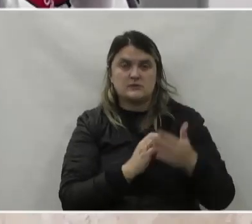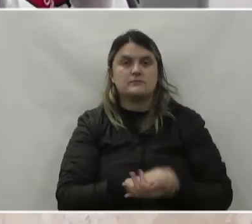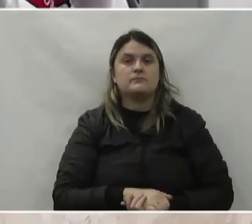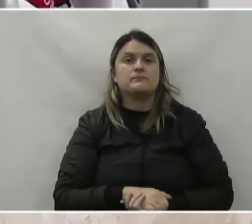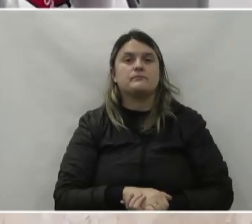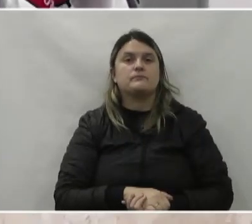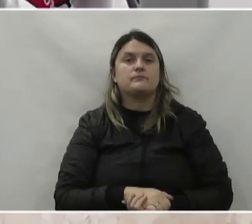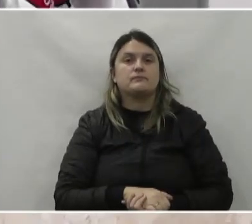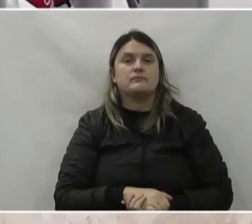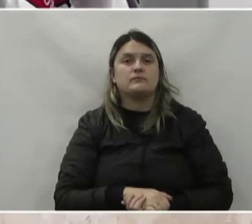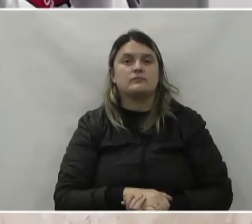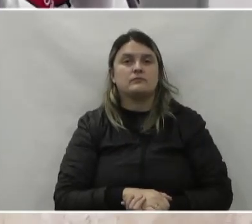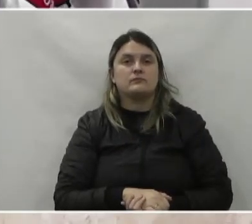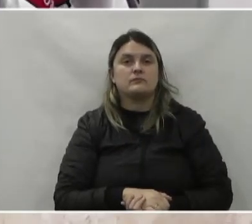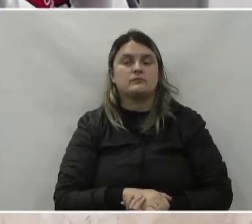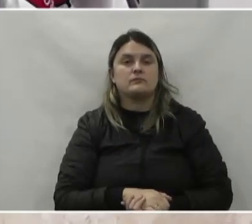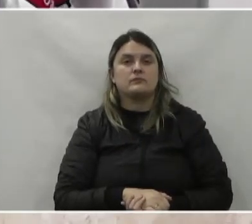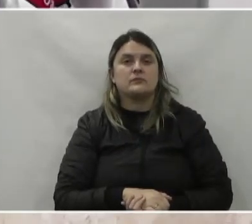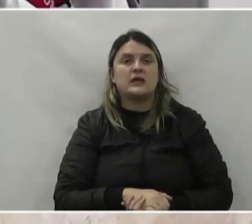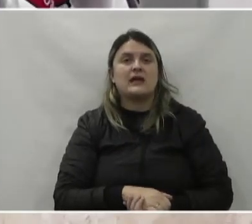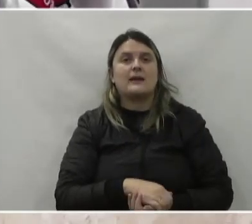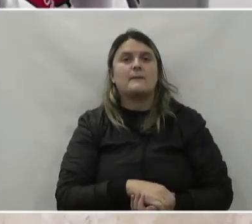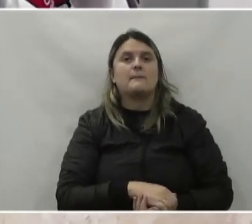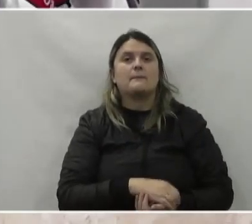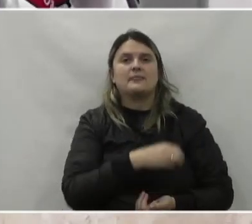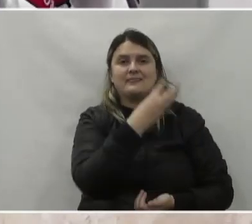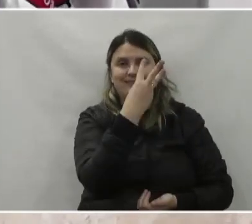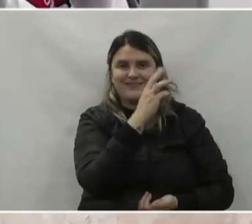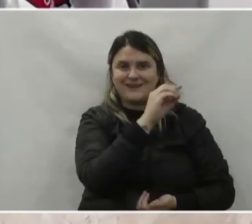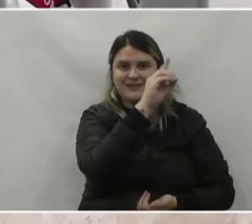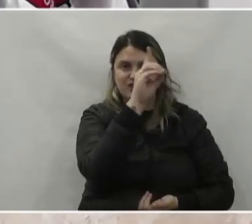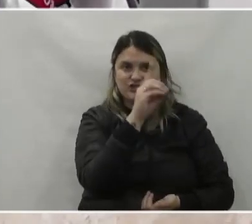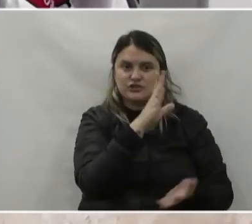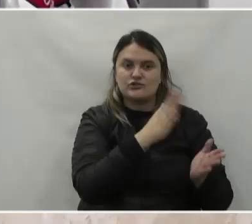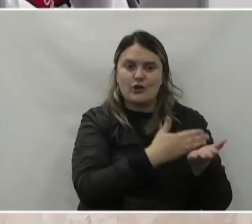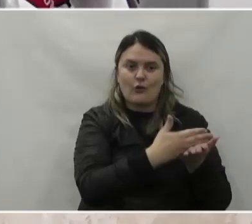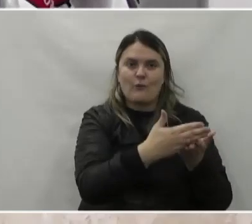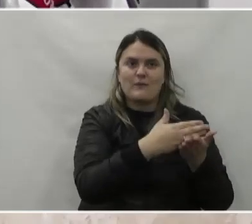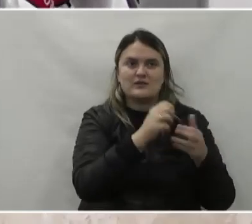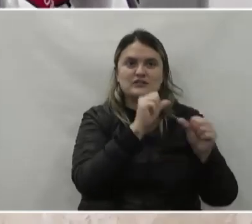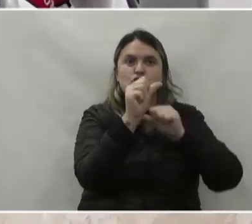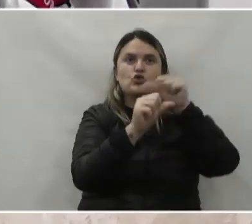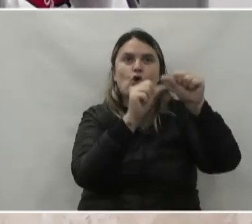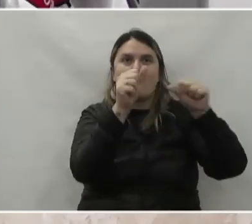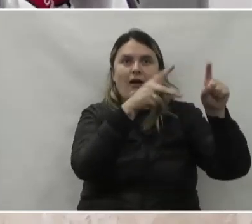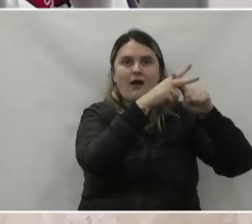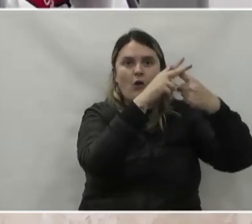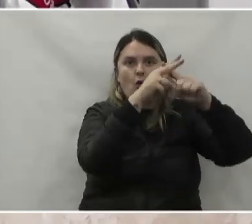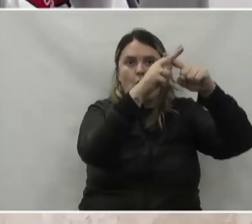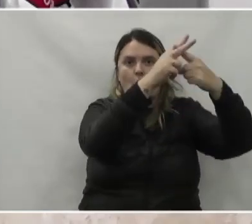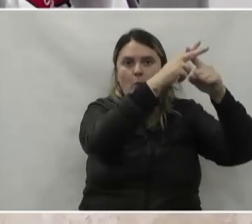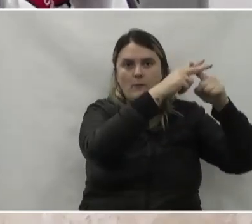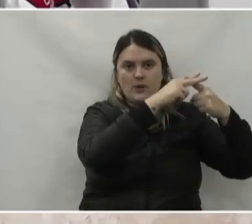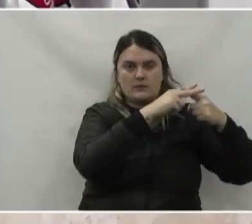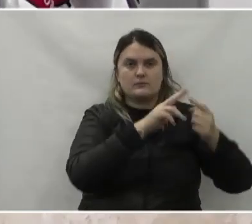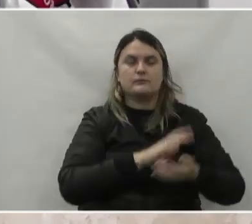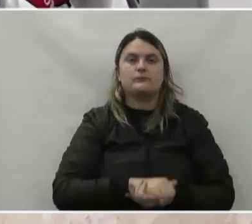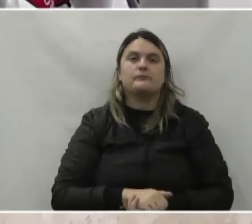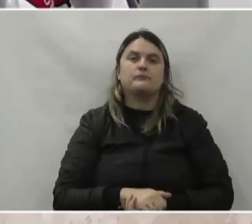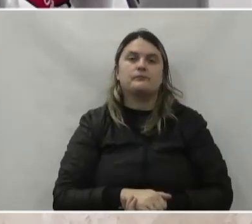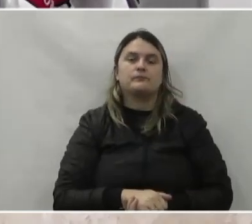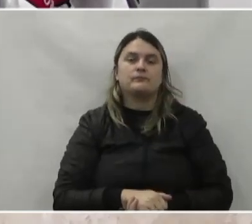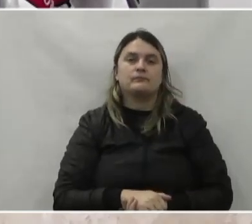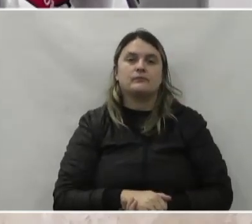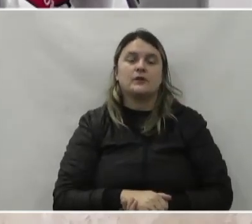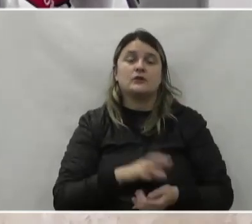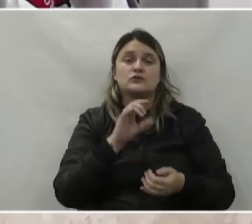Executivo, que nos primeiros 30 dias ele já entre em campo para nós sermos beneficiados. E